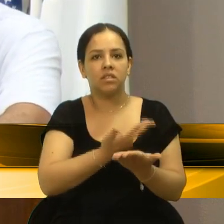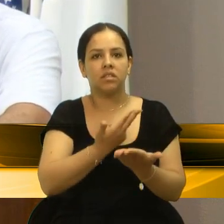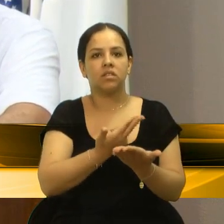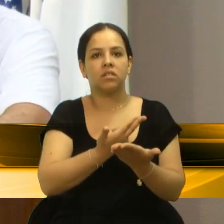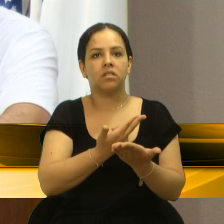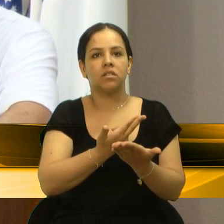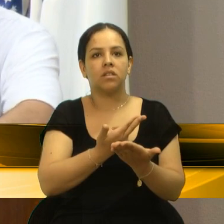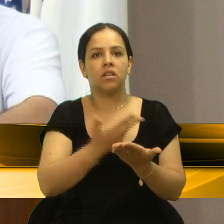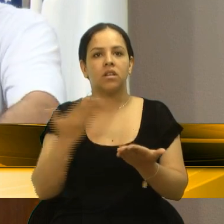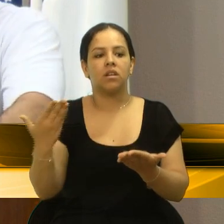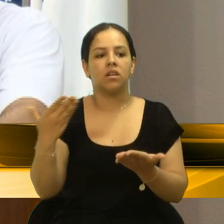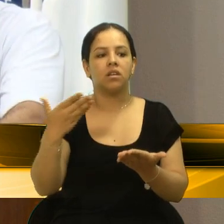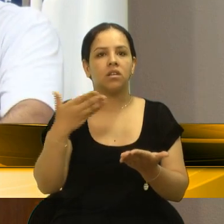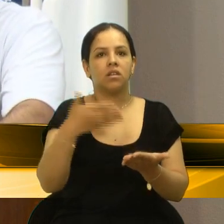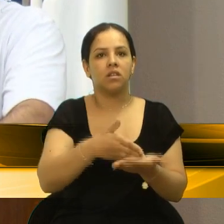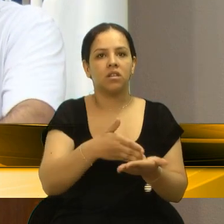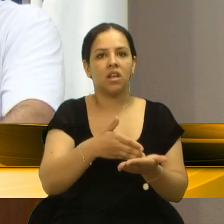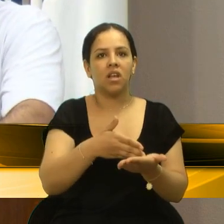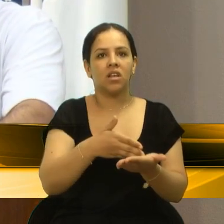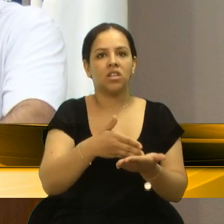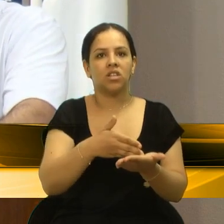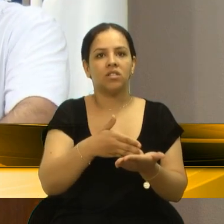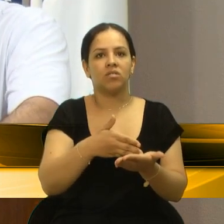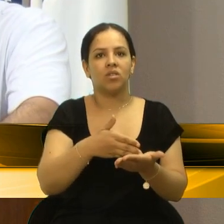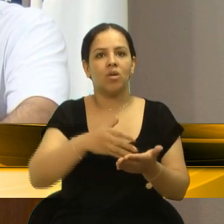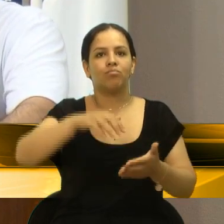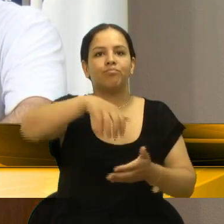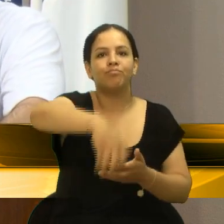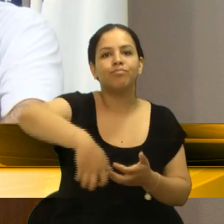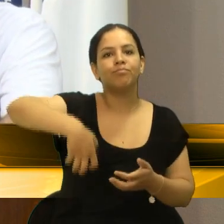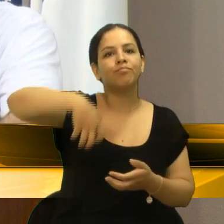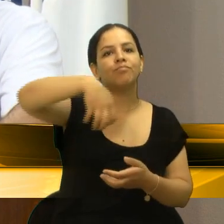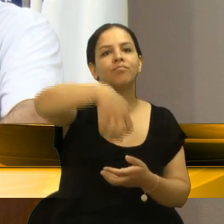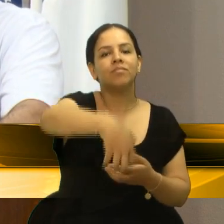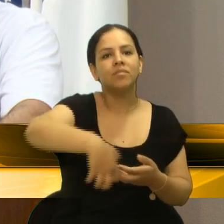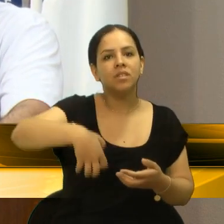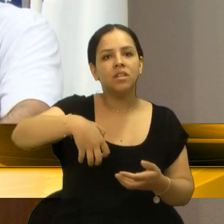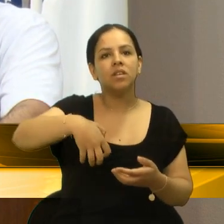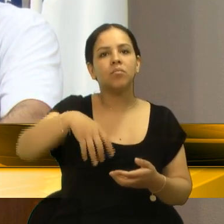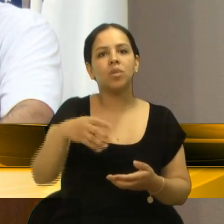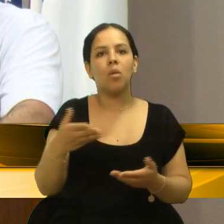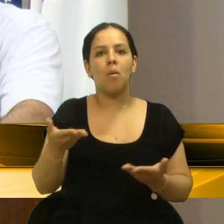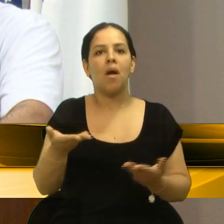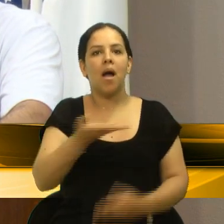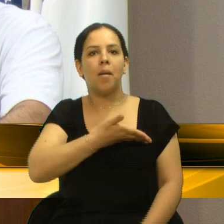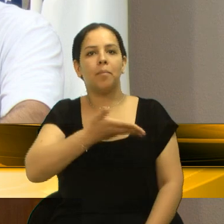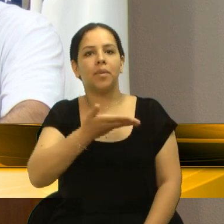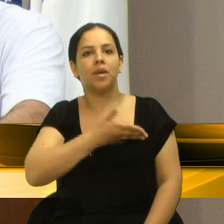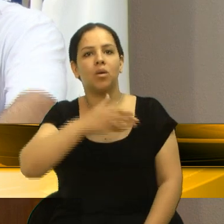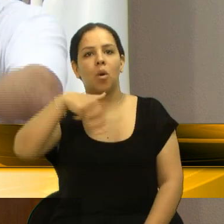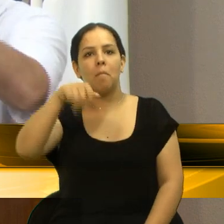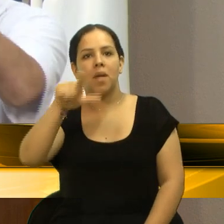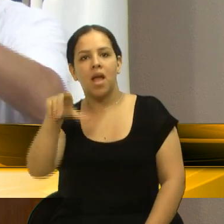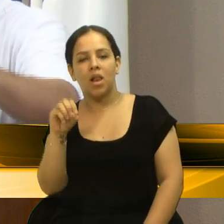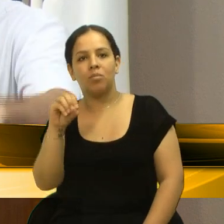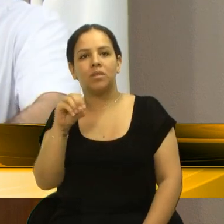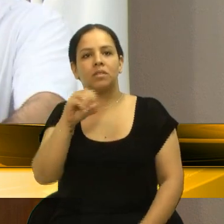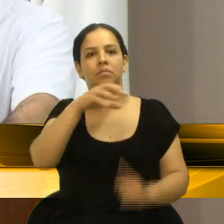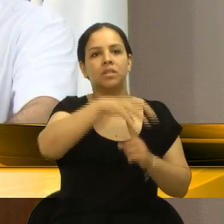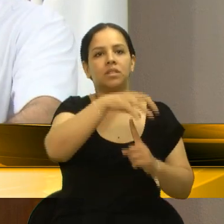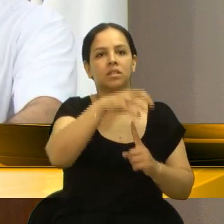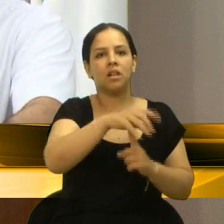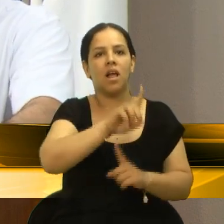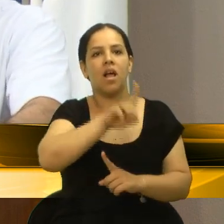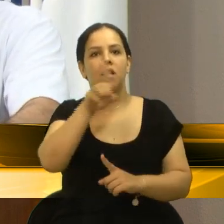Até de retroescravadeira. Aqui representado pelo meu amigo Melo, lá da banca do São Pelegrino, representando os proprietários